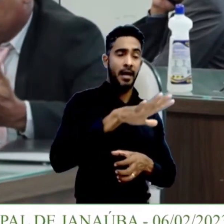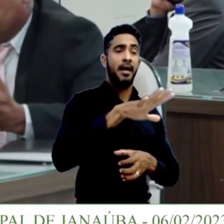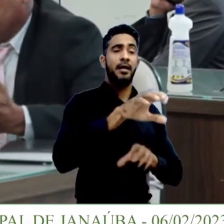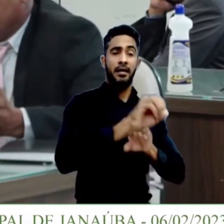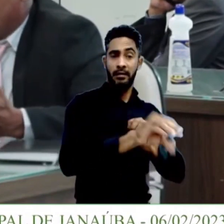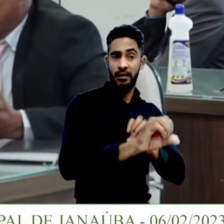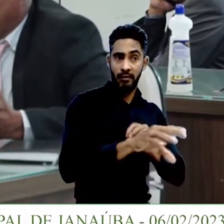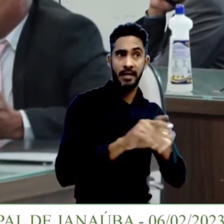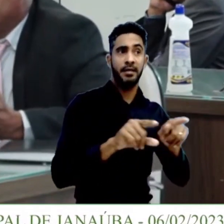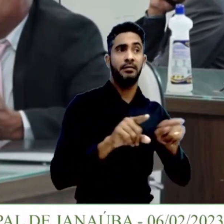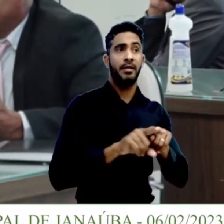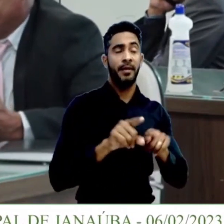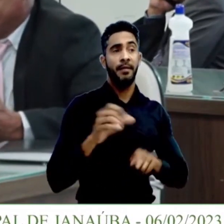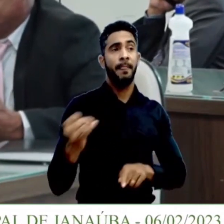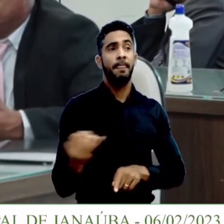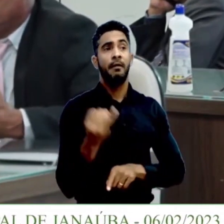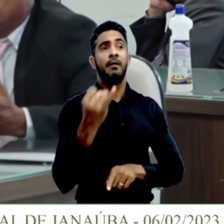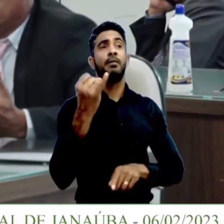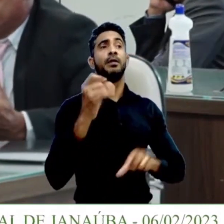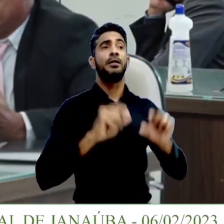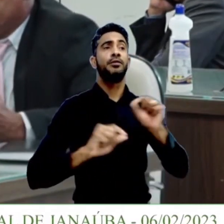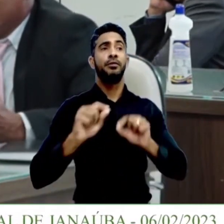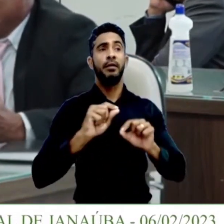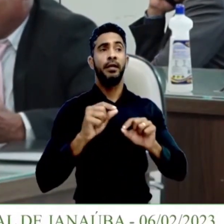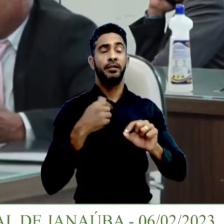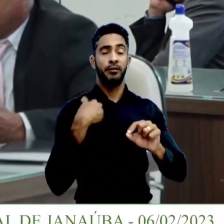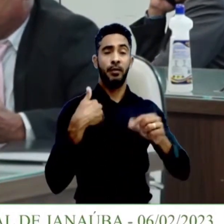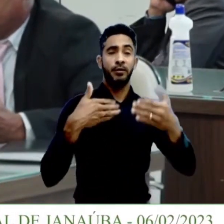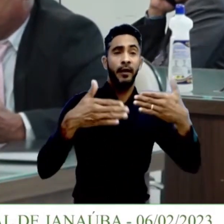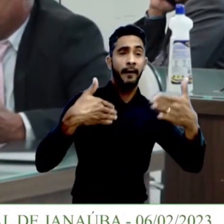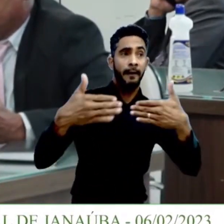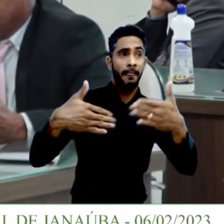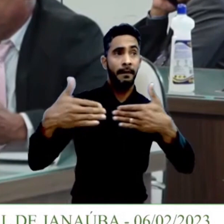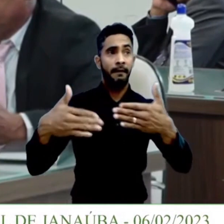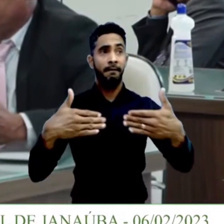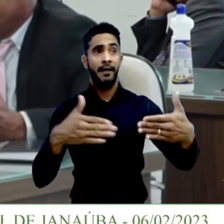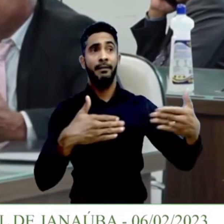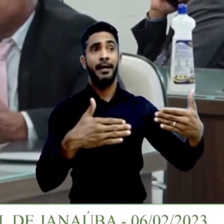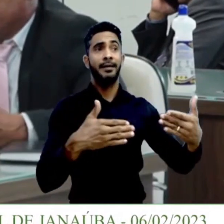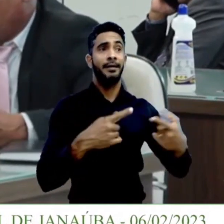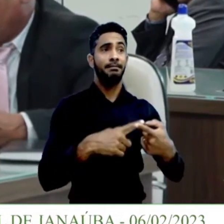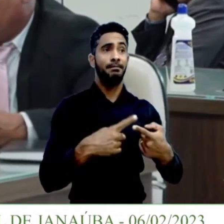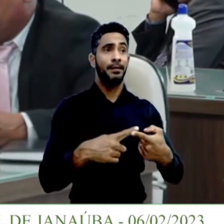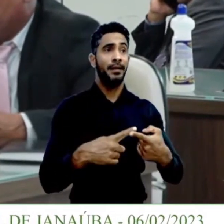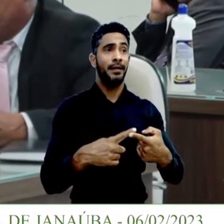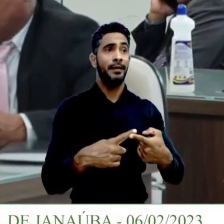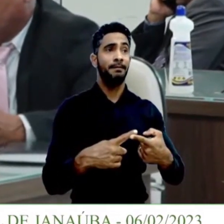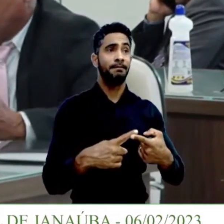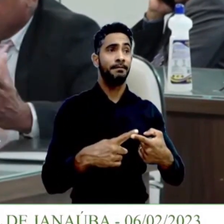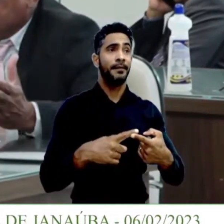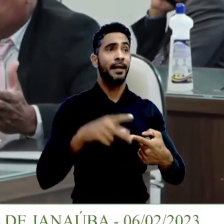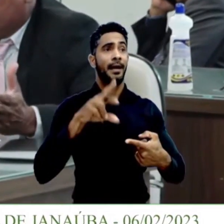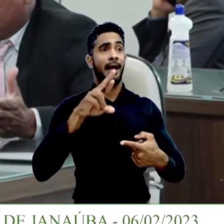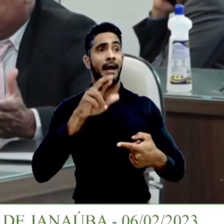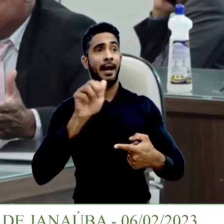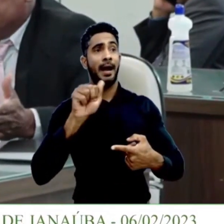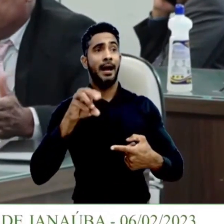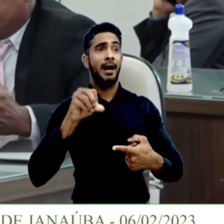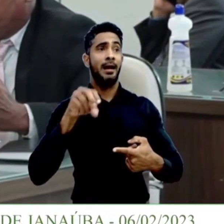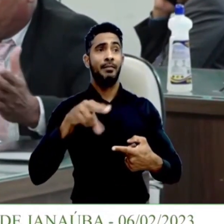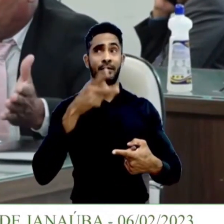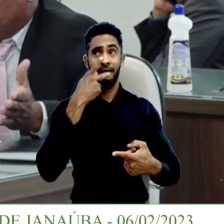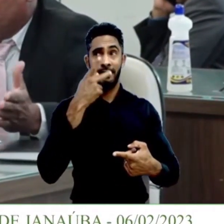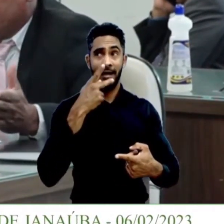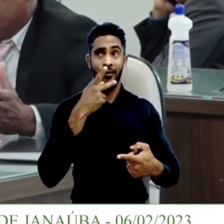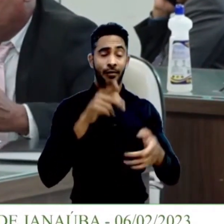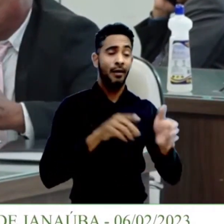você falou aí. O importante, porque a gente pode, né, debater, entendeu? Porque, igual o Ramon falou, acontece que